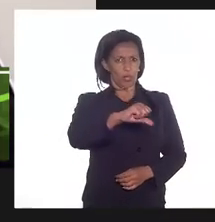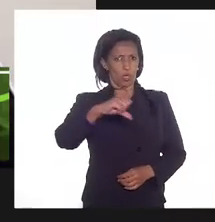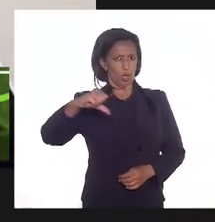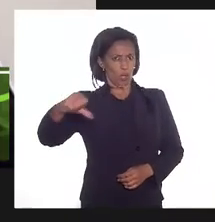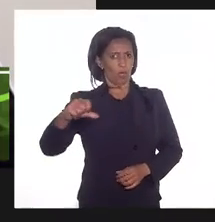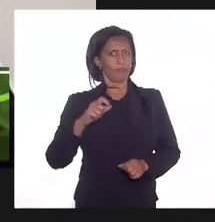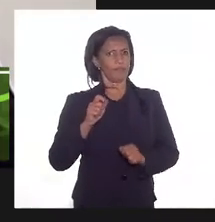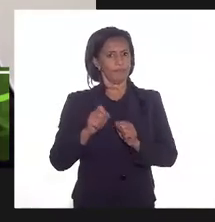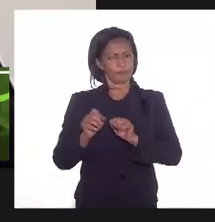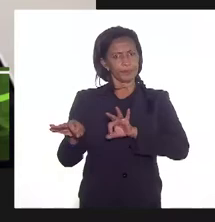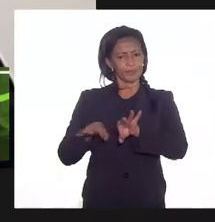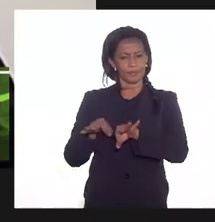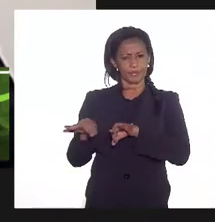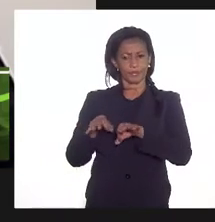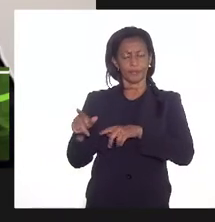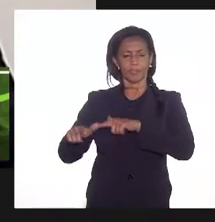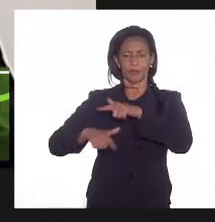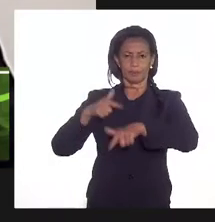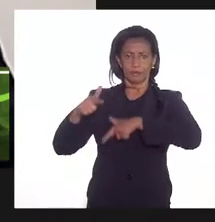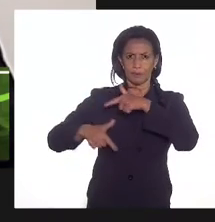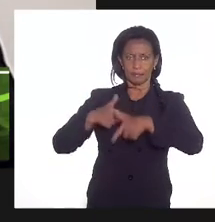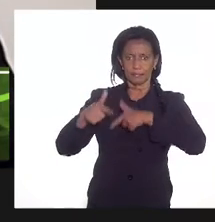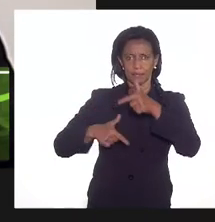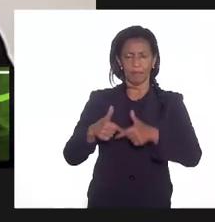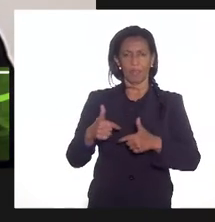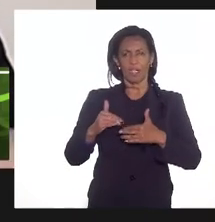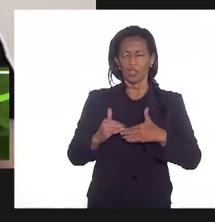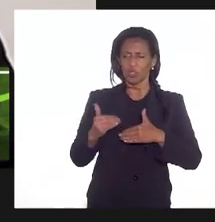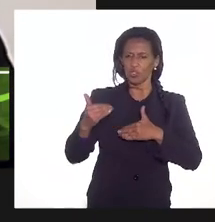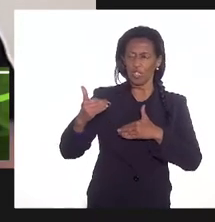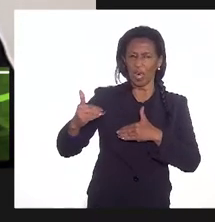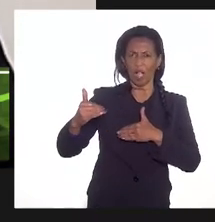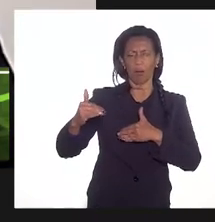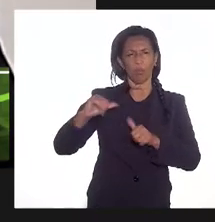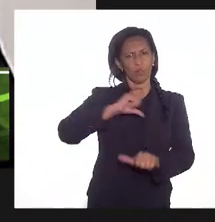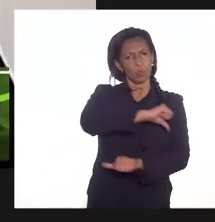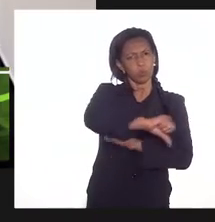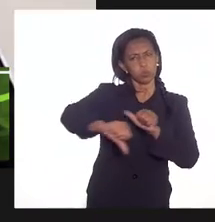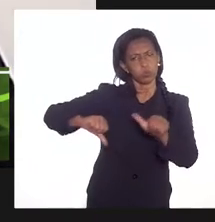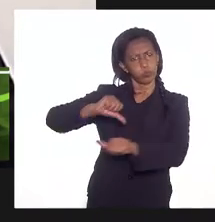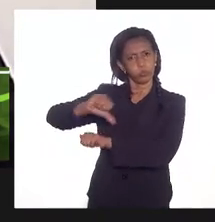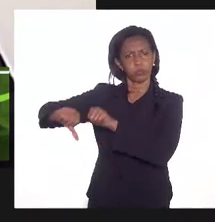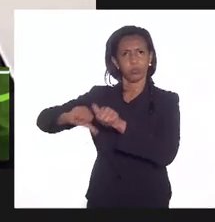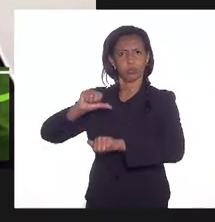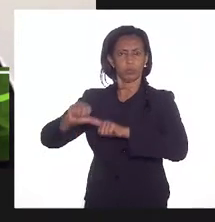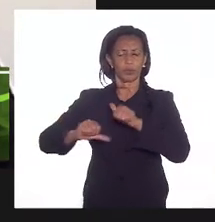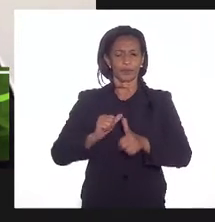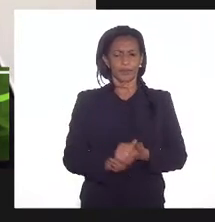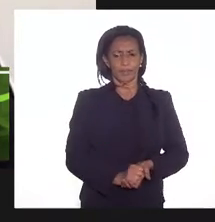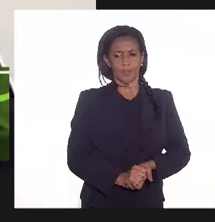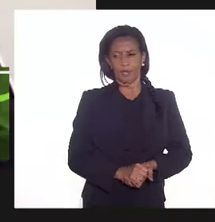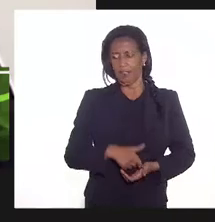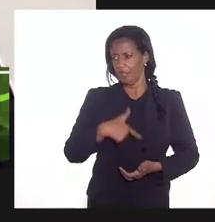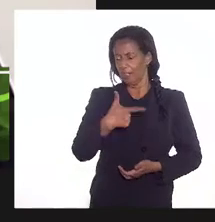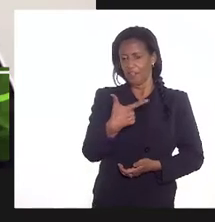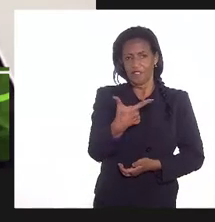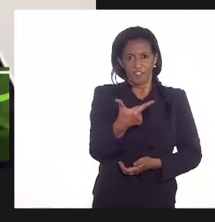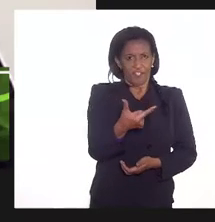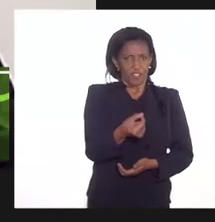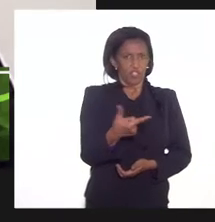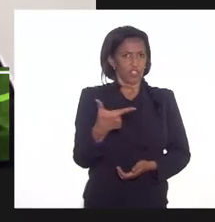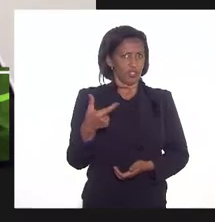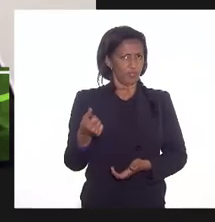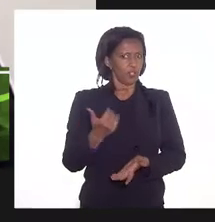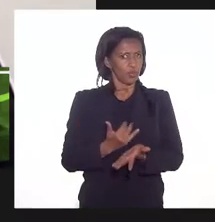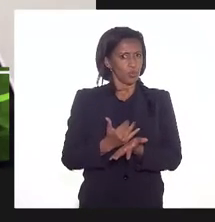esse trabalho e passamos por uma grande revolução ultimamente em 2020 início